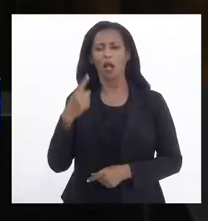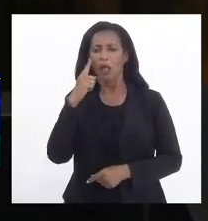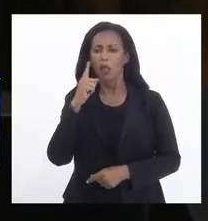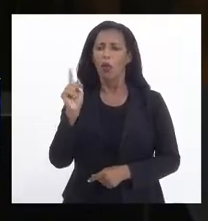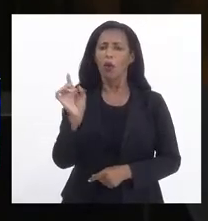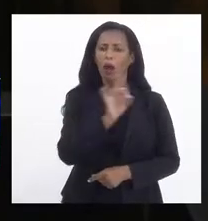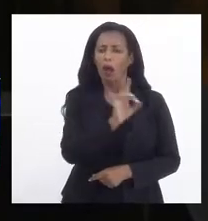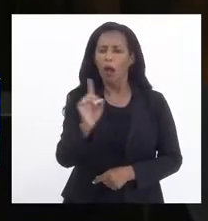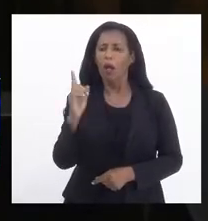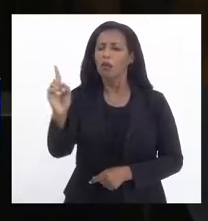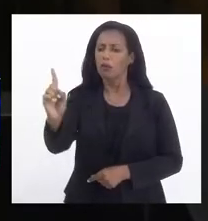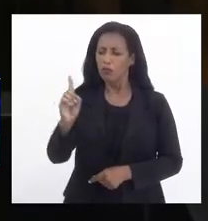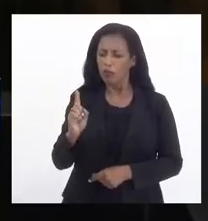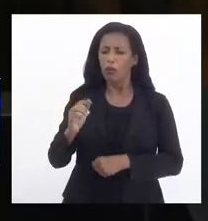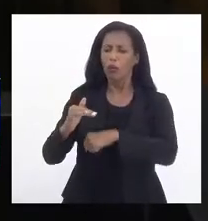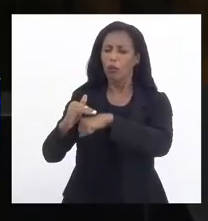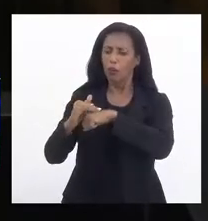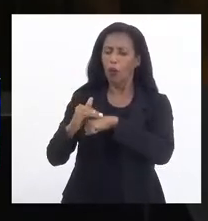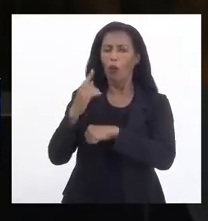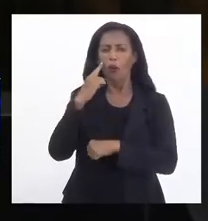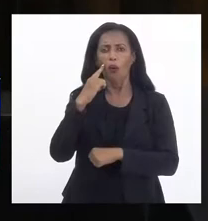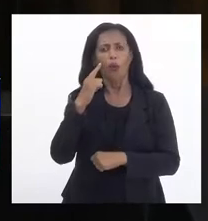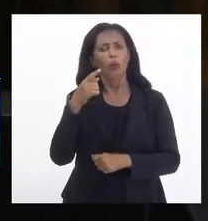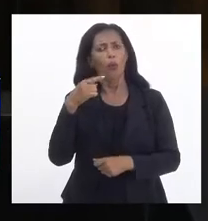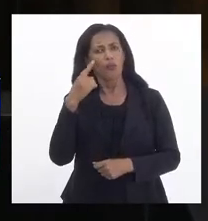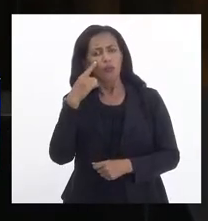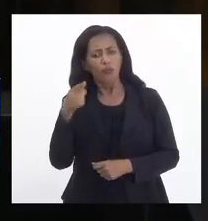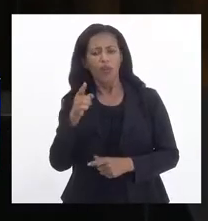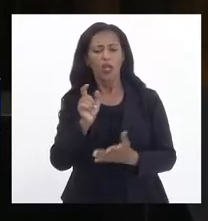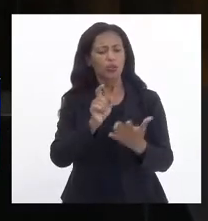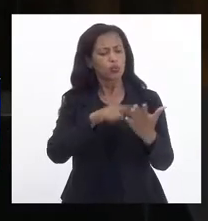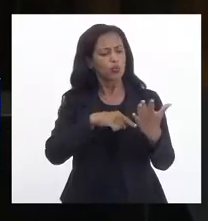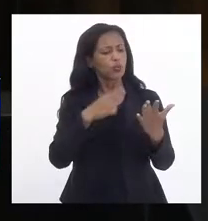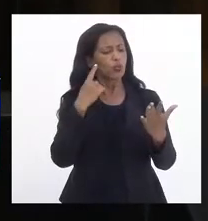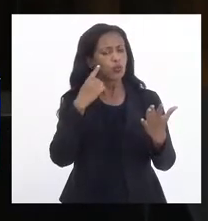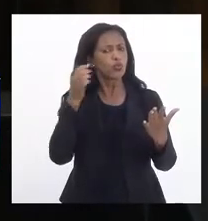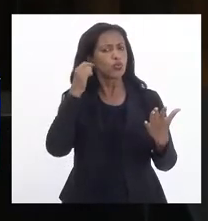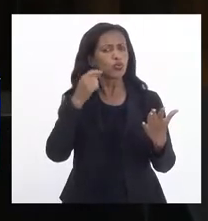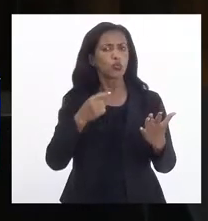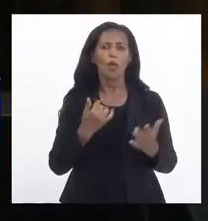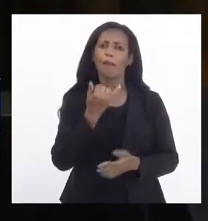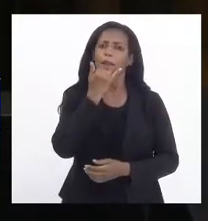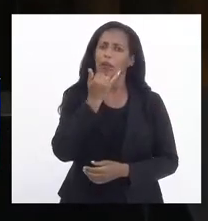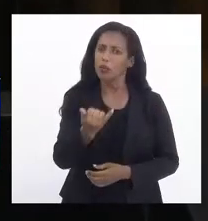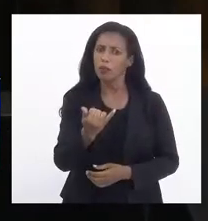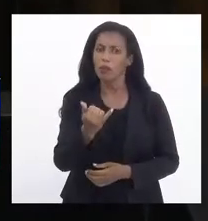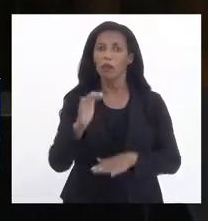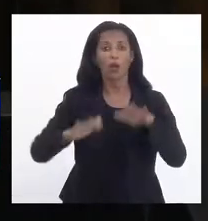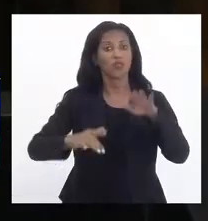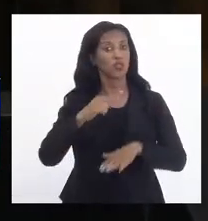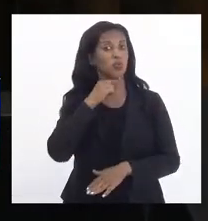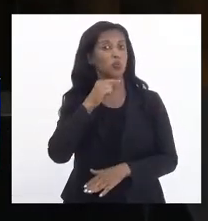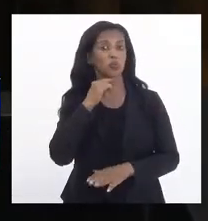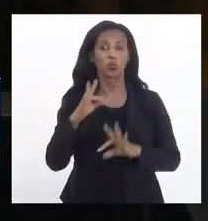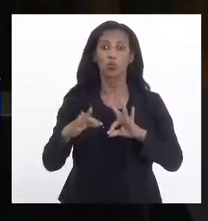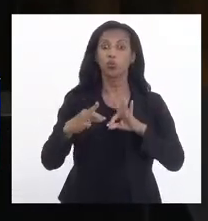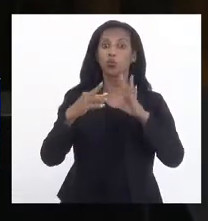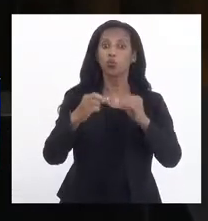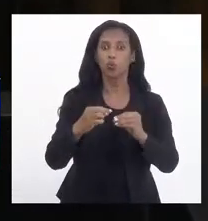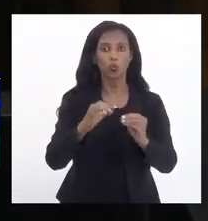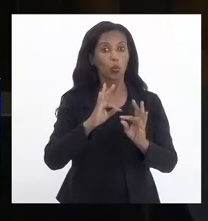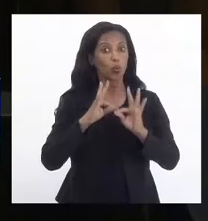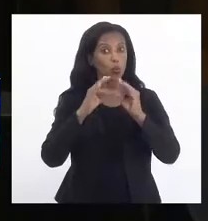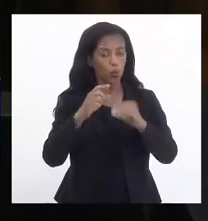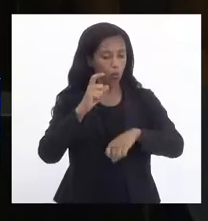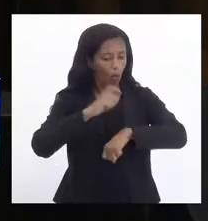cada mensagem, eu escuto cada áudio. Peço perdão porque eu sou uma só e eu não consigo atender e ouvir tudo